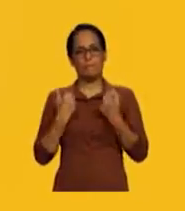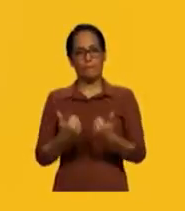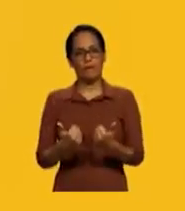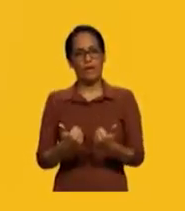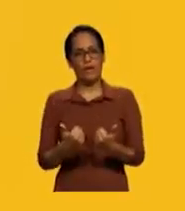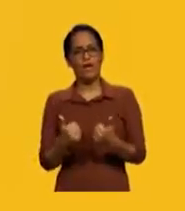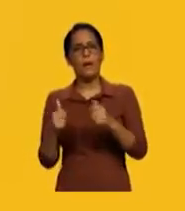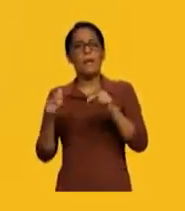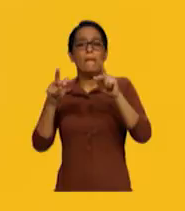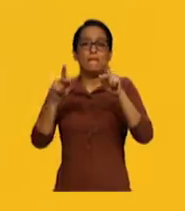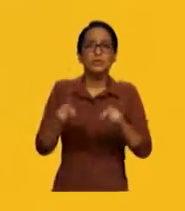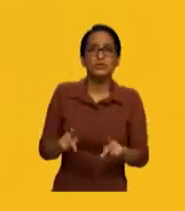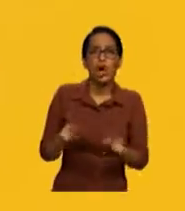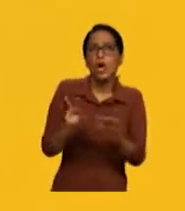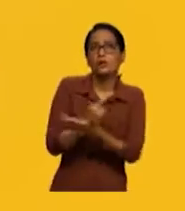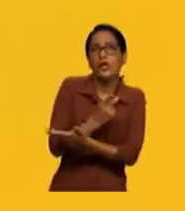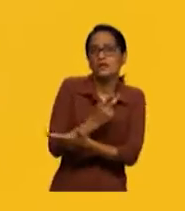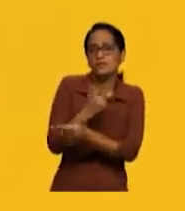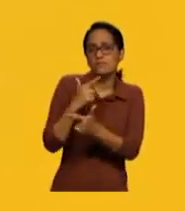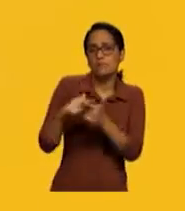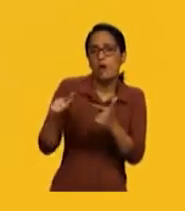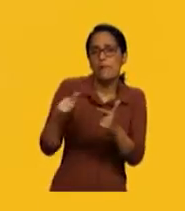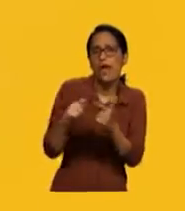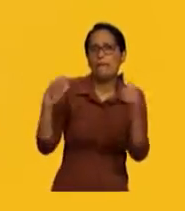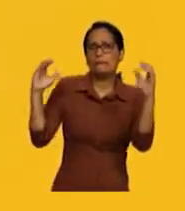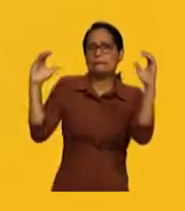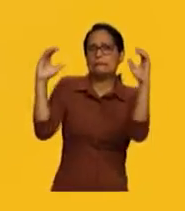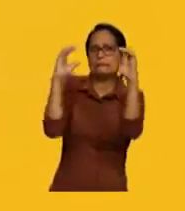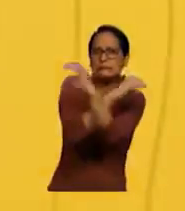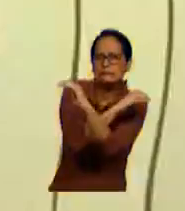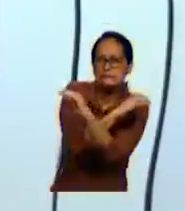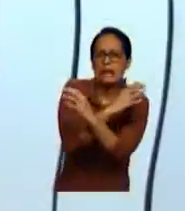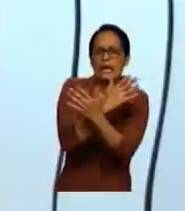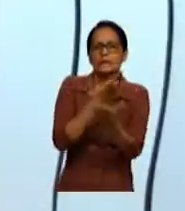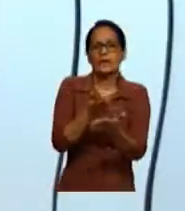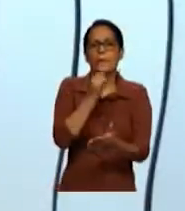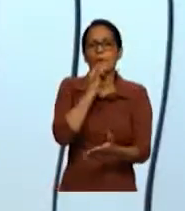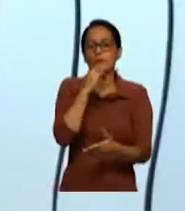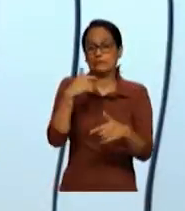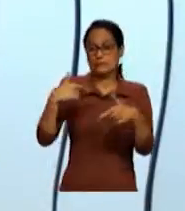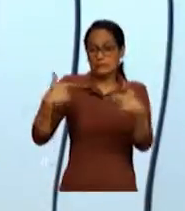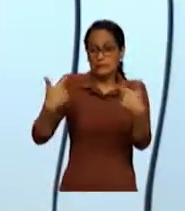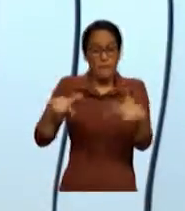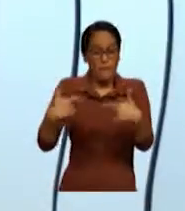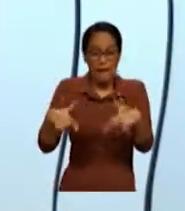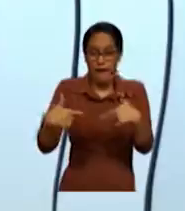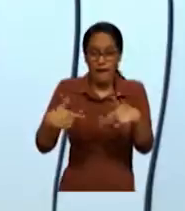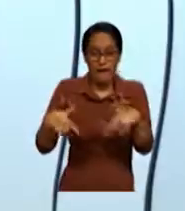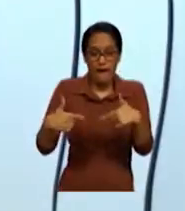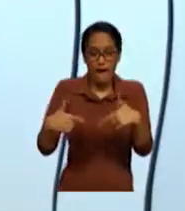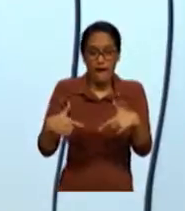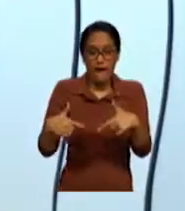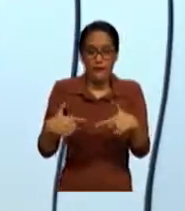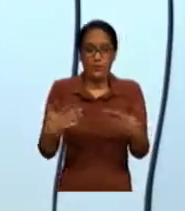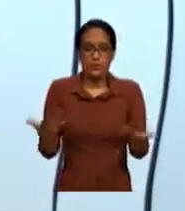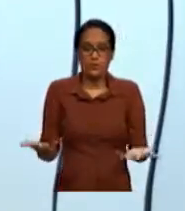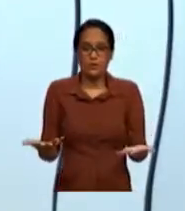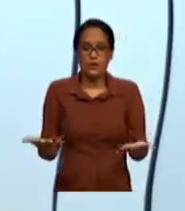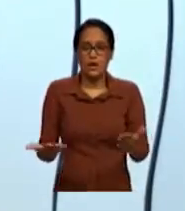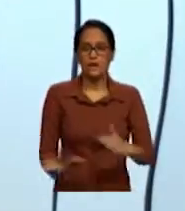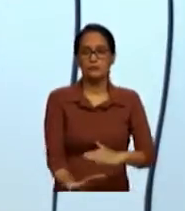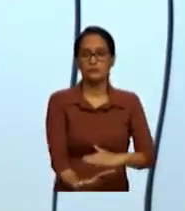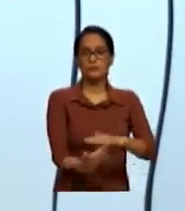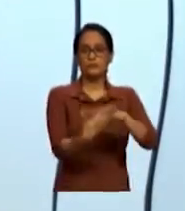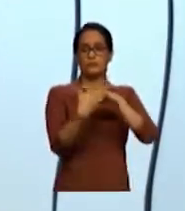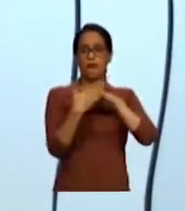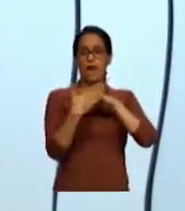que vão viver situações de estresse prolongado. Exemplo, eu trabalho em um ambiente sem nenhum equipamento de